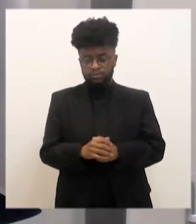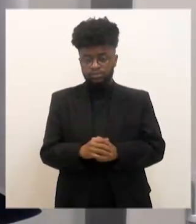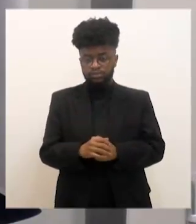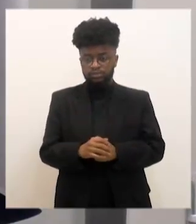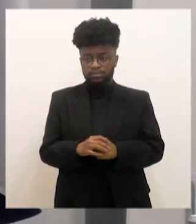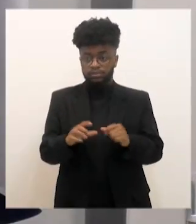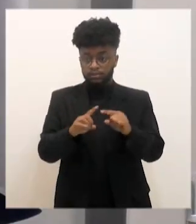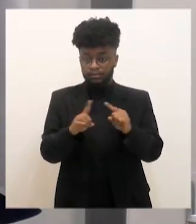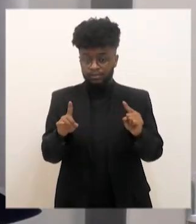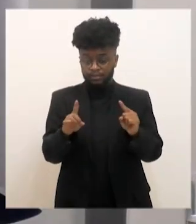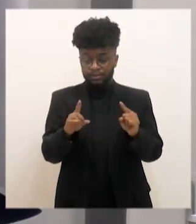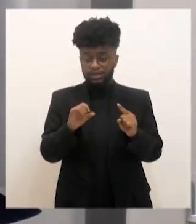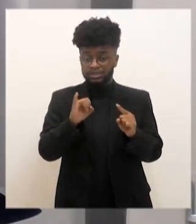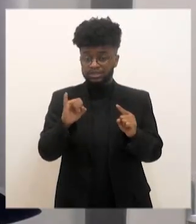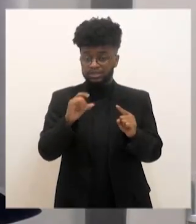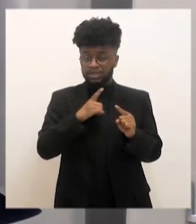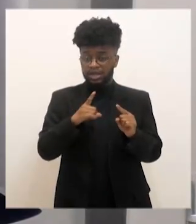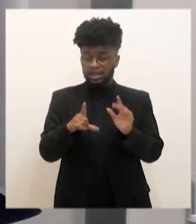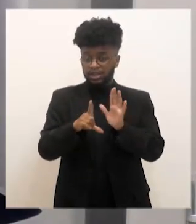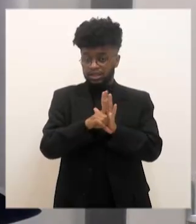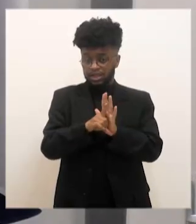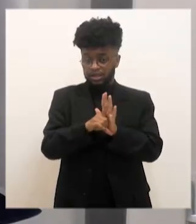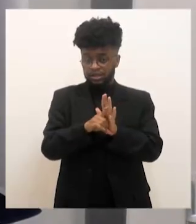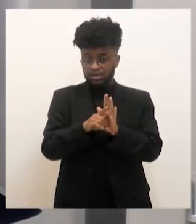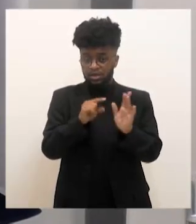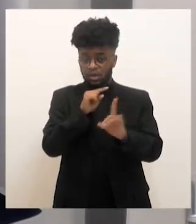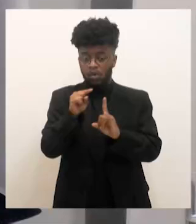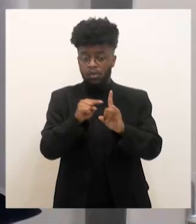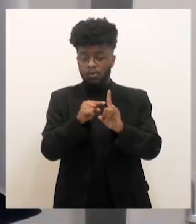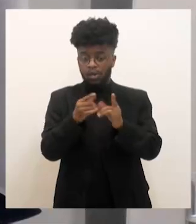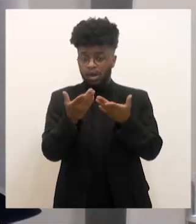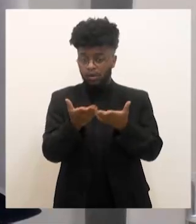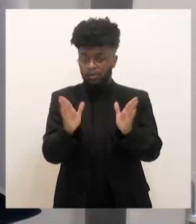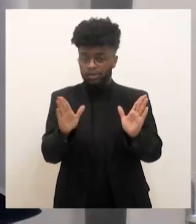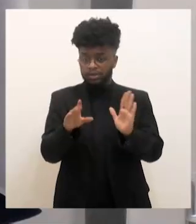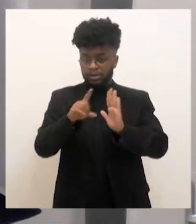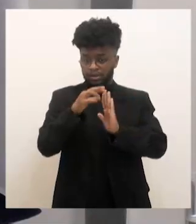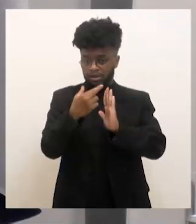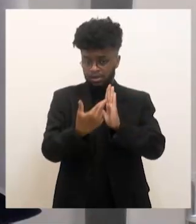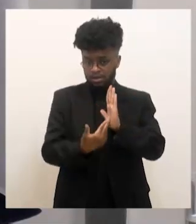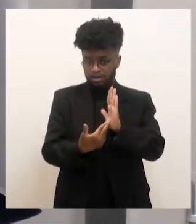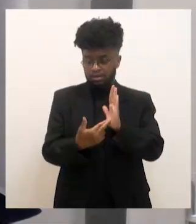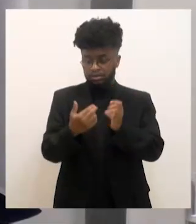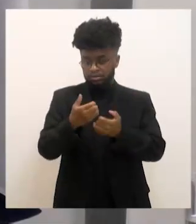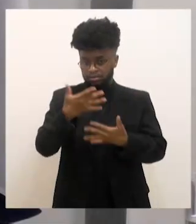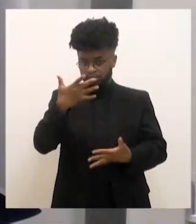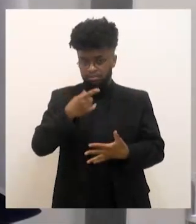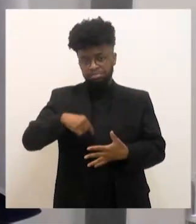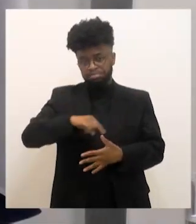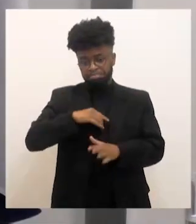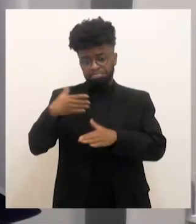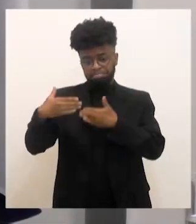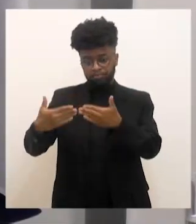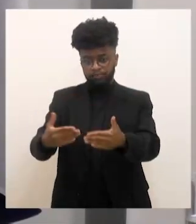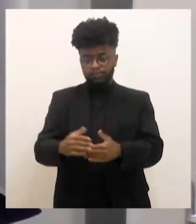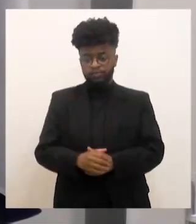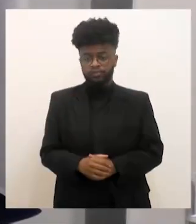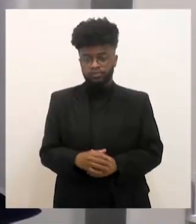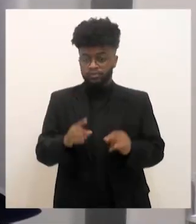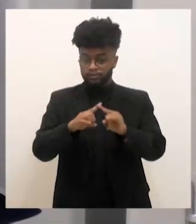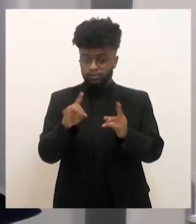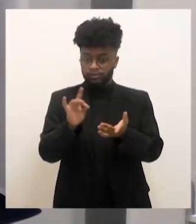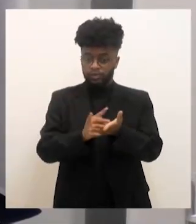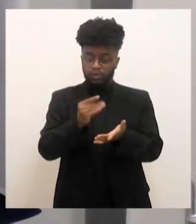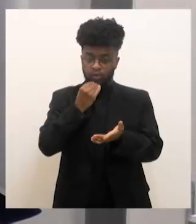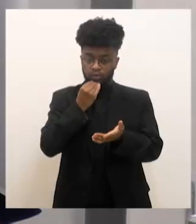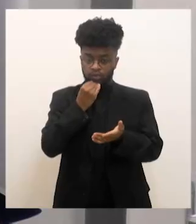Mas quando é uma lei que visa ampliar um regramento específico, a gente tem avançado. Mas quando, de fato, claro, a